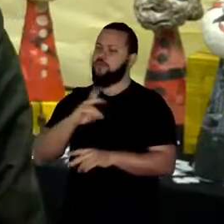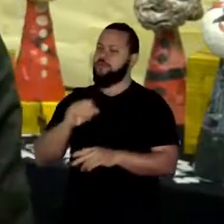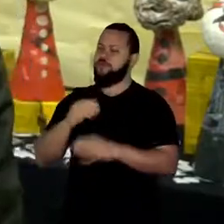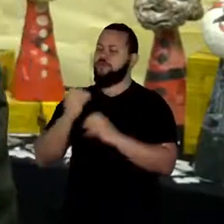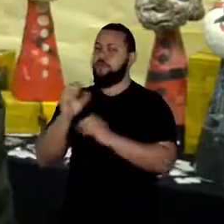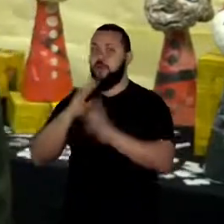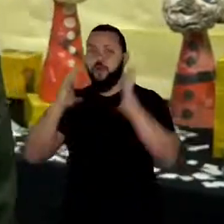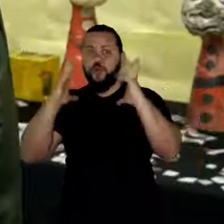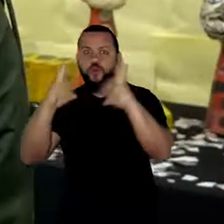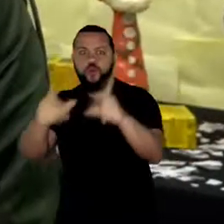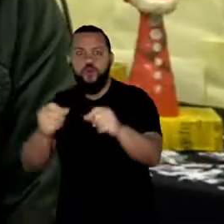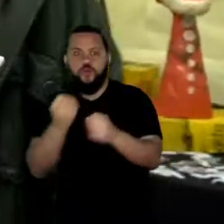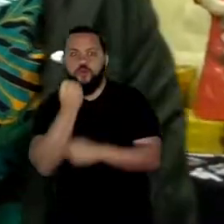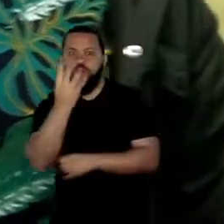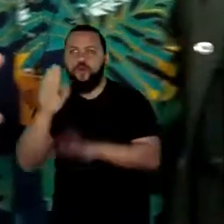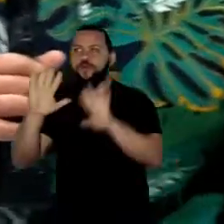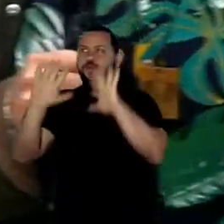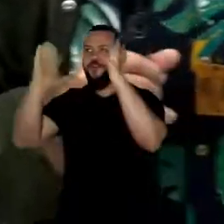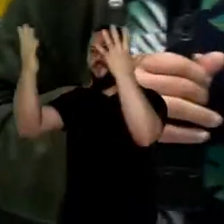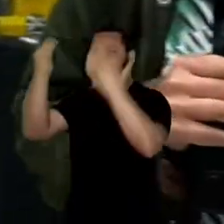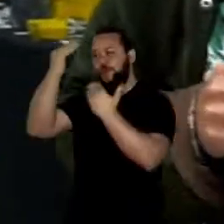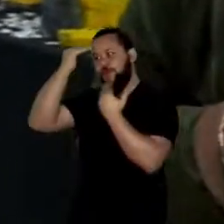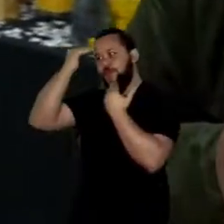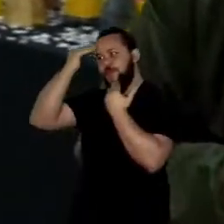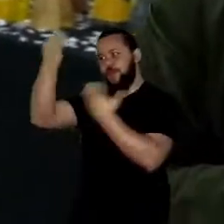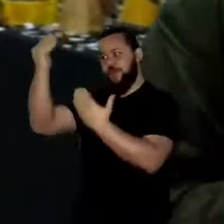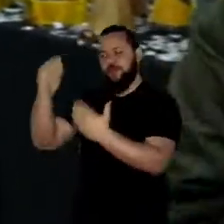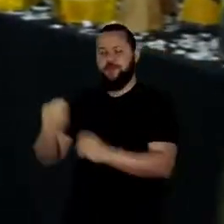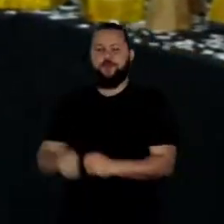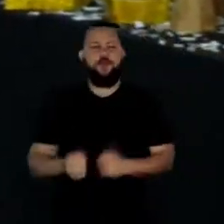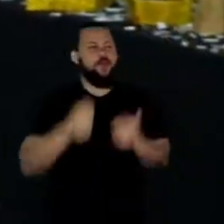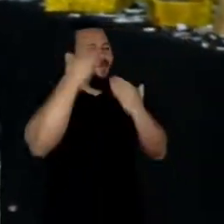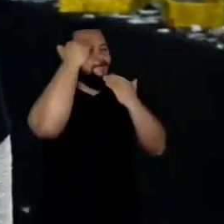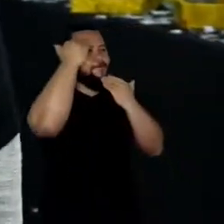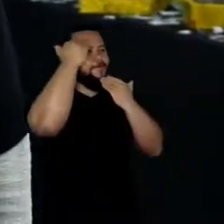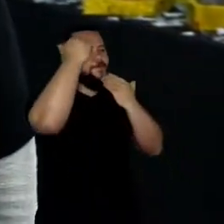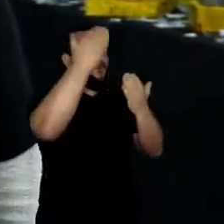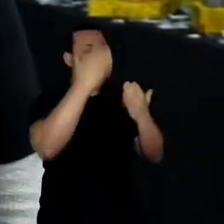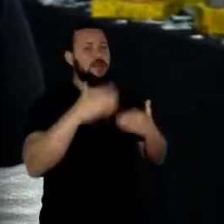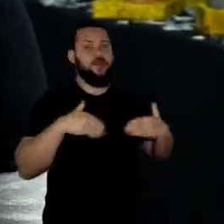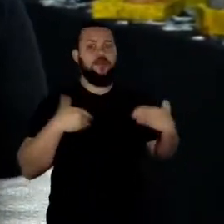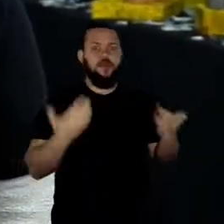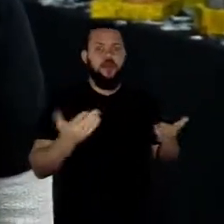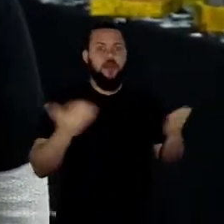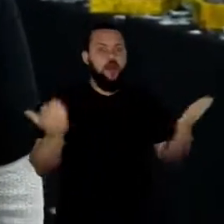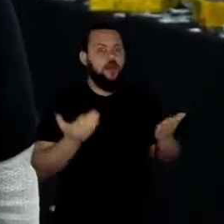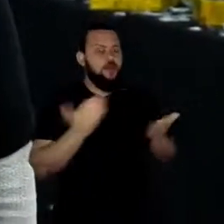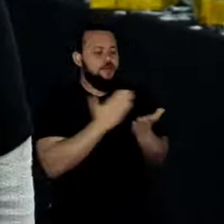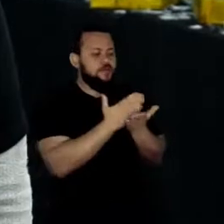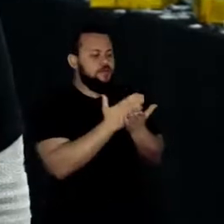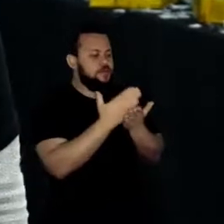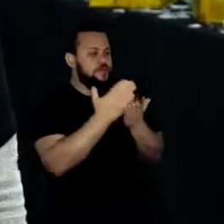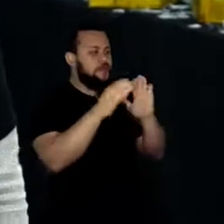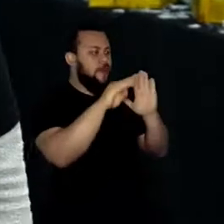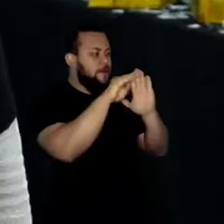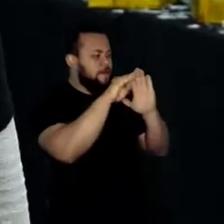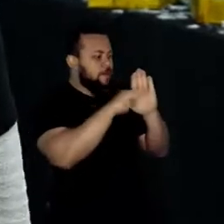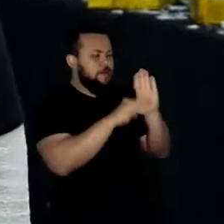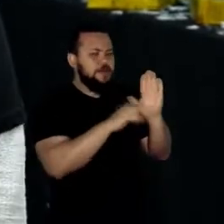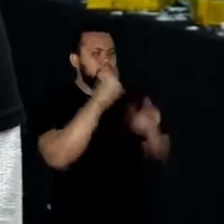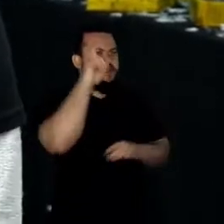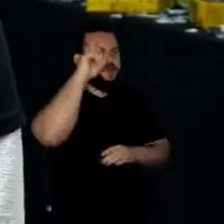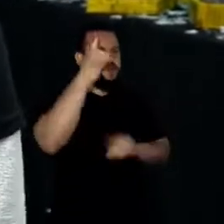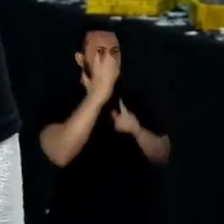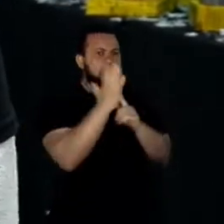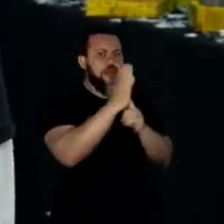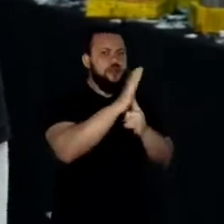excelente festival. Obrigada. Obrigada. Então, agora sim, vamos começar com a programação do dia, com a exposição